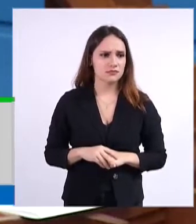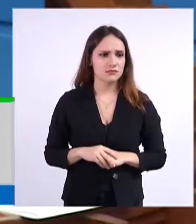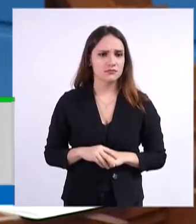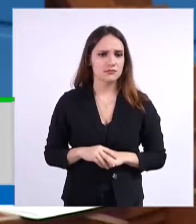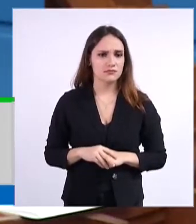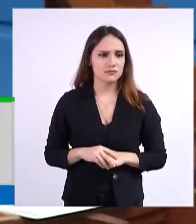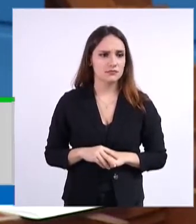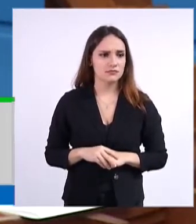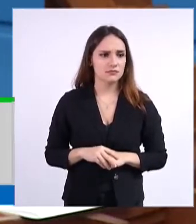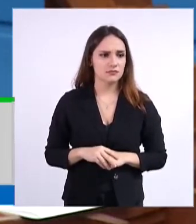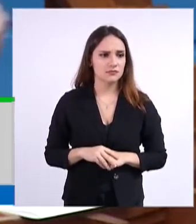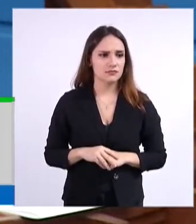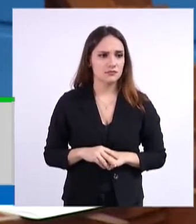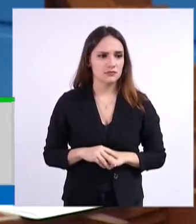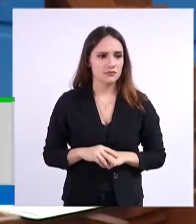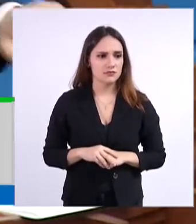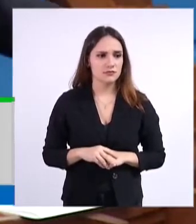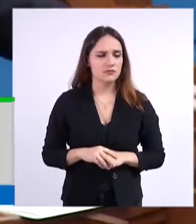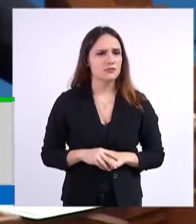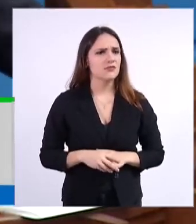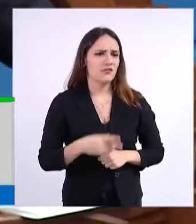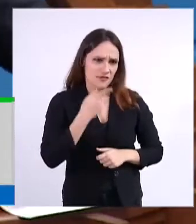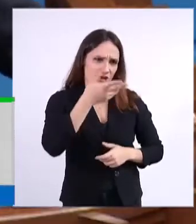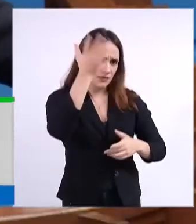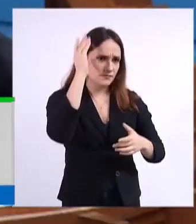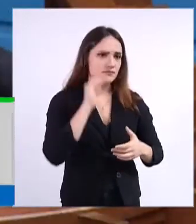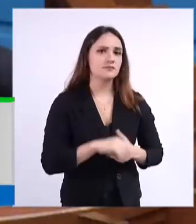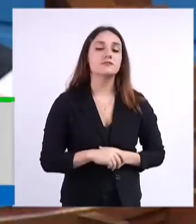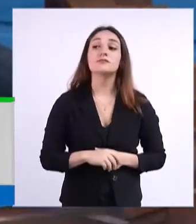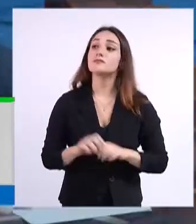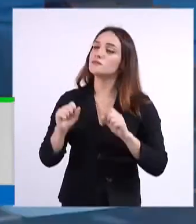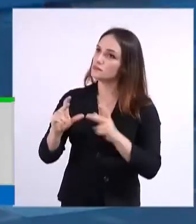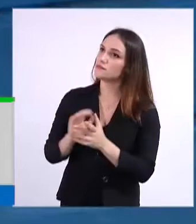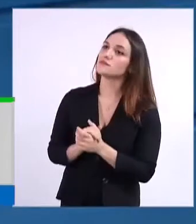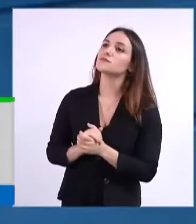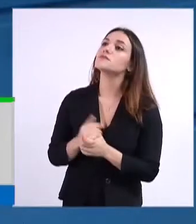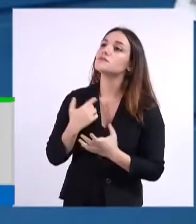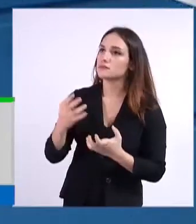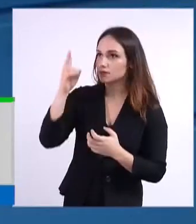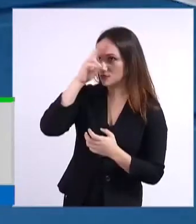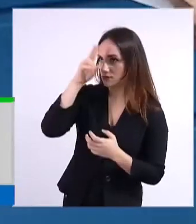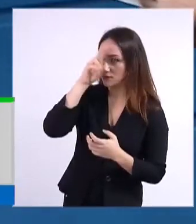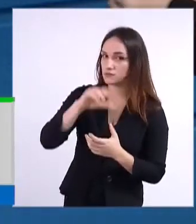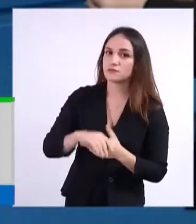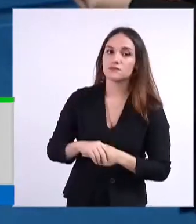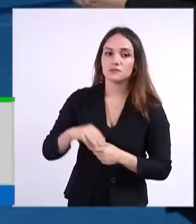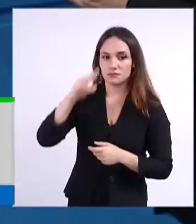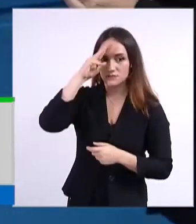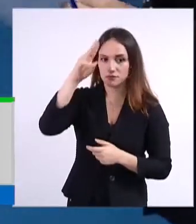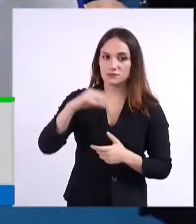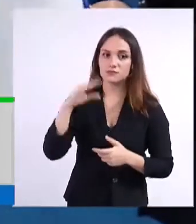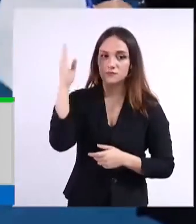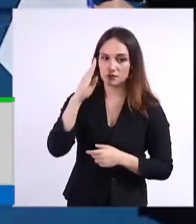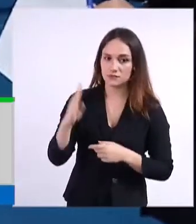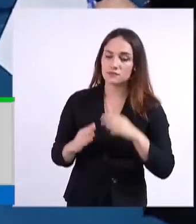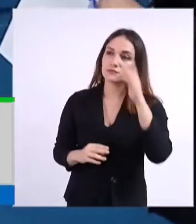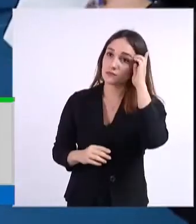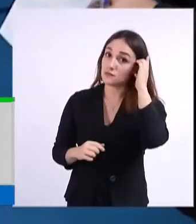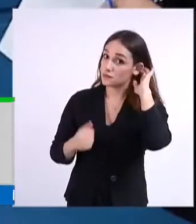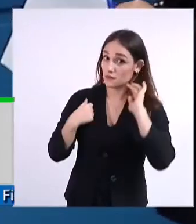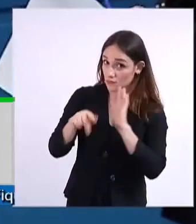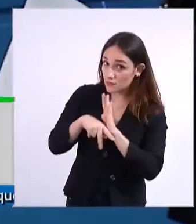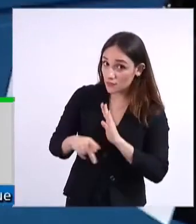Por favor, a parte, deputado. Pode falar, deputado. Só para lembrar, e vou falar do Exército Brasileiro, que é a instituição que eu